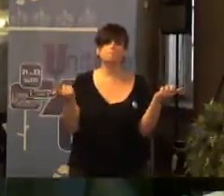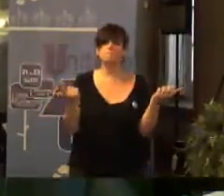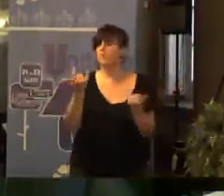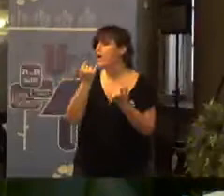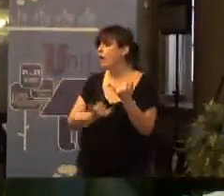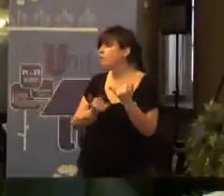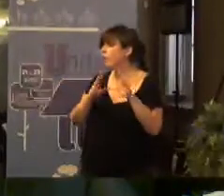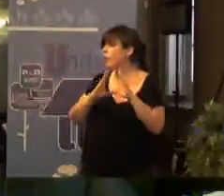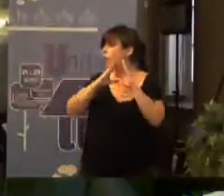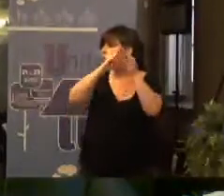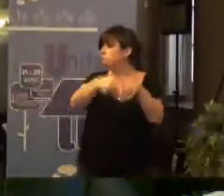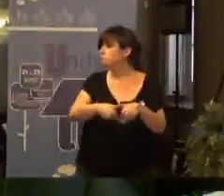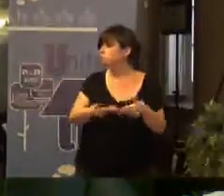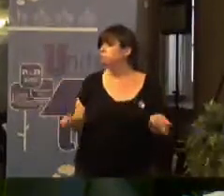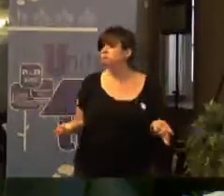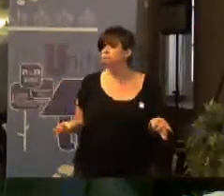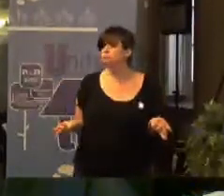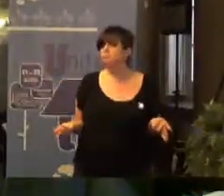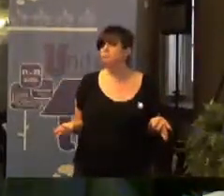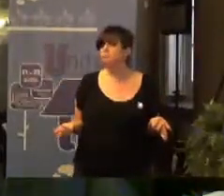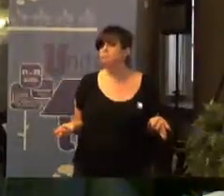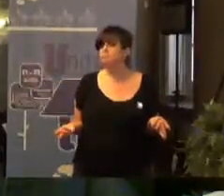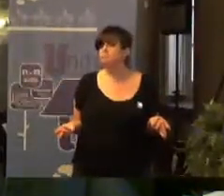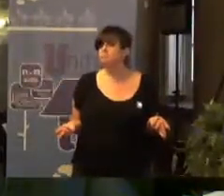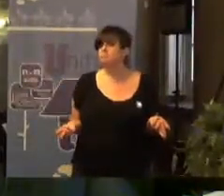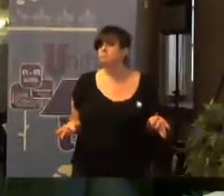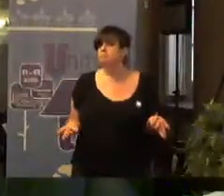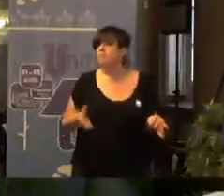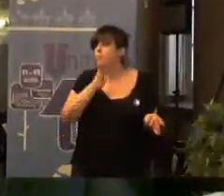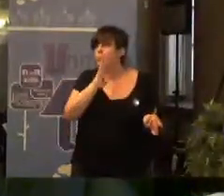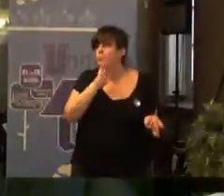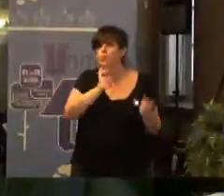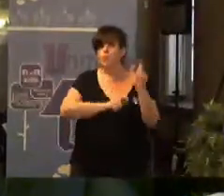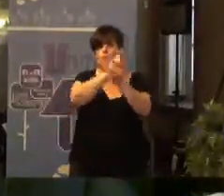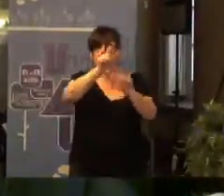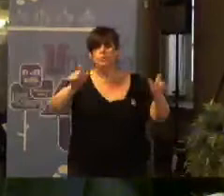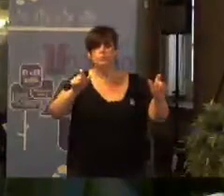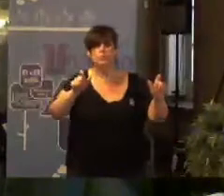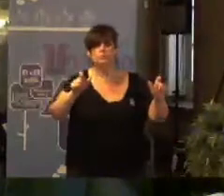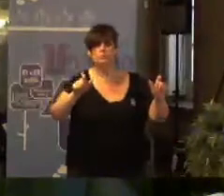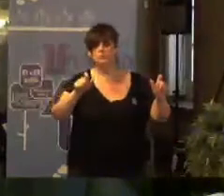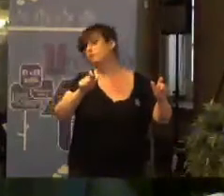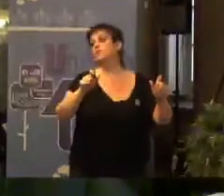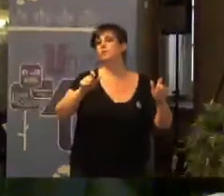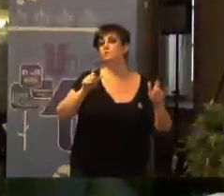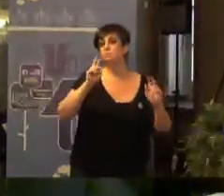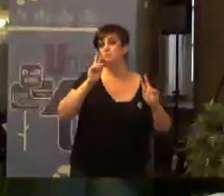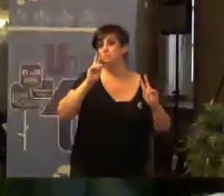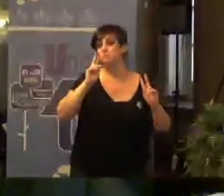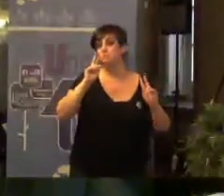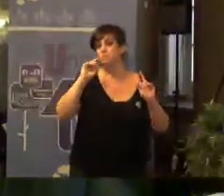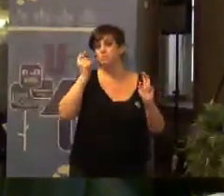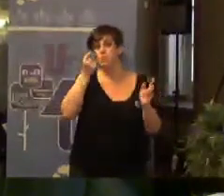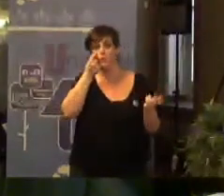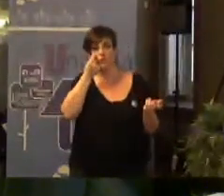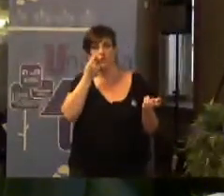esbarrullou o Estado e emerxeu a nación. Porque foi a nación, no sentido da cidadanía, a que termou do asunto, a que fixo